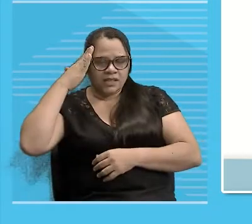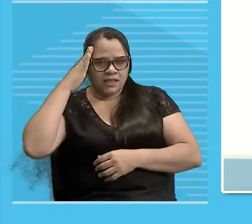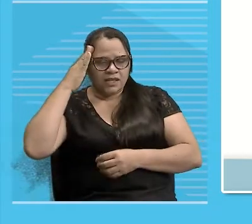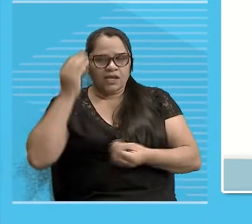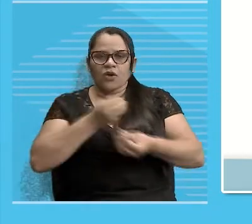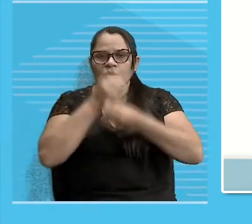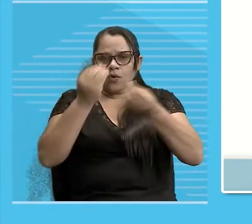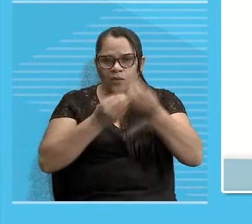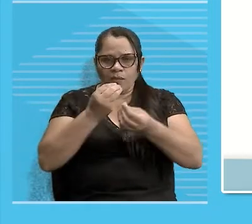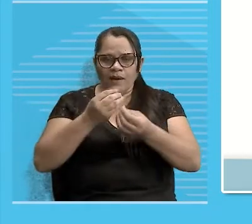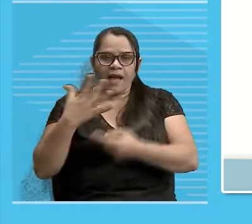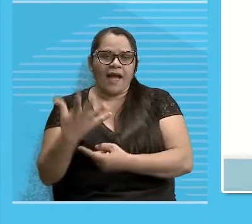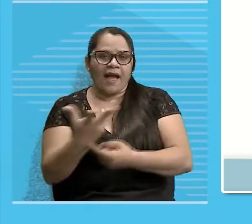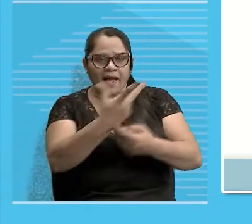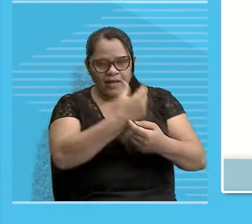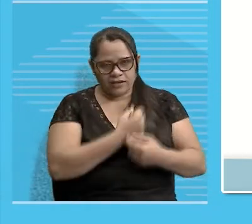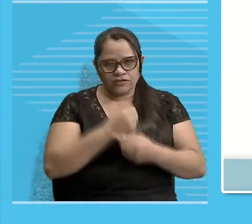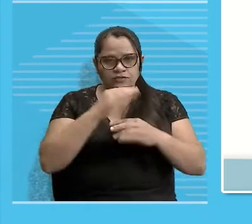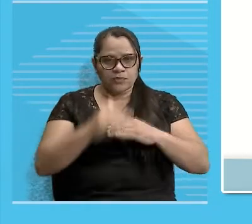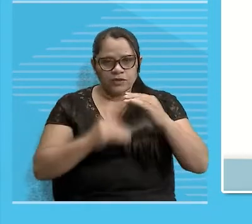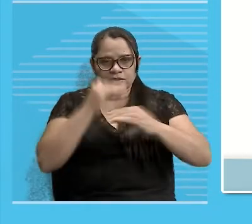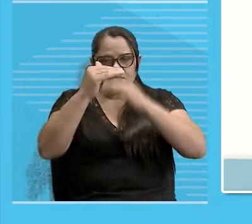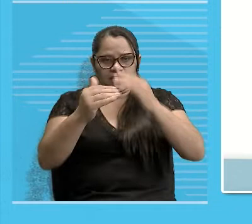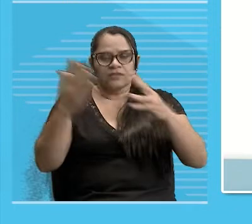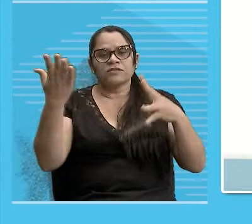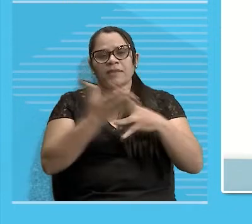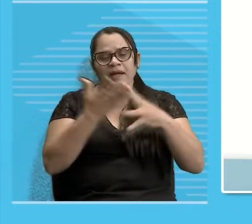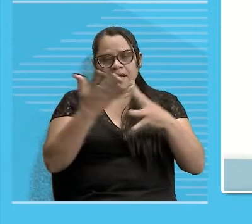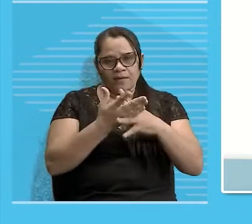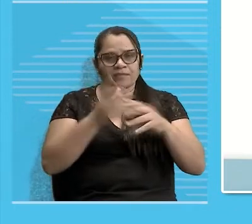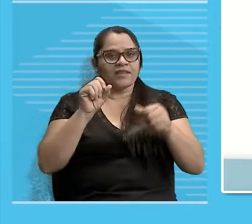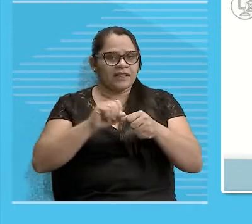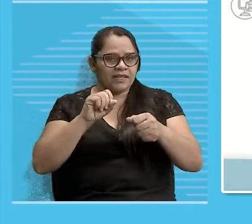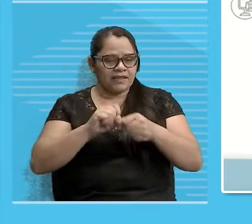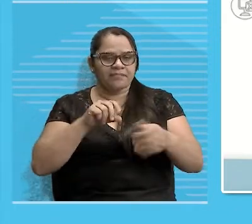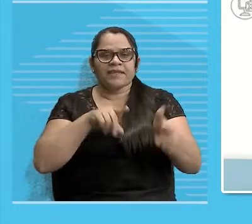de arte no barroco, vamos resolver questões ao final da aula, tá bom?